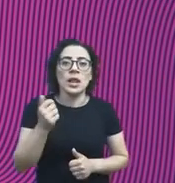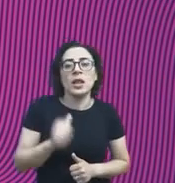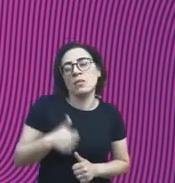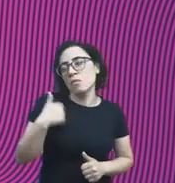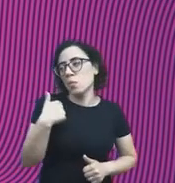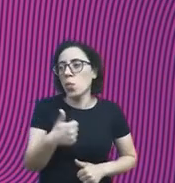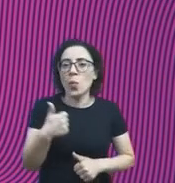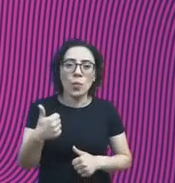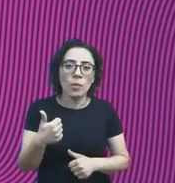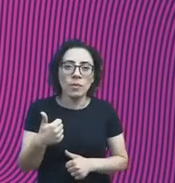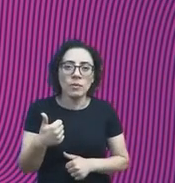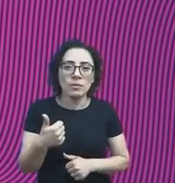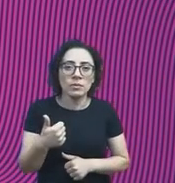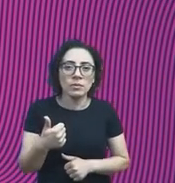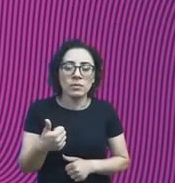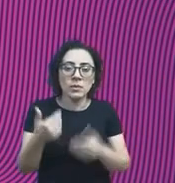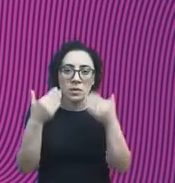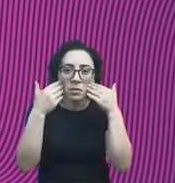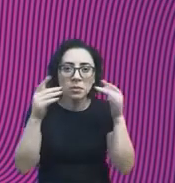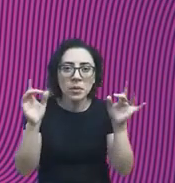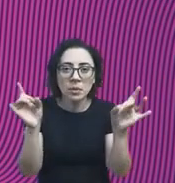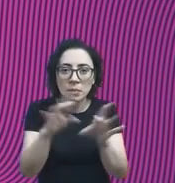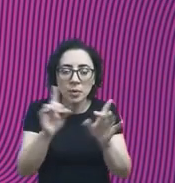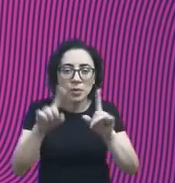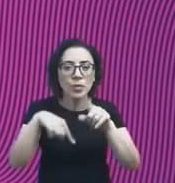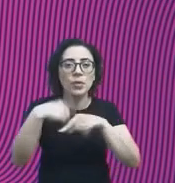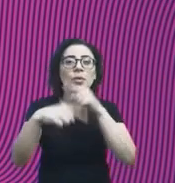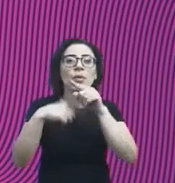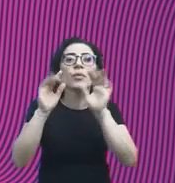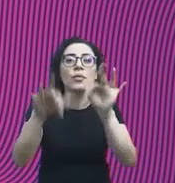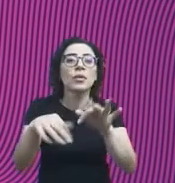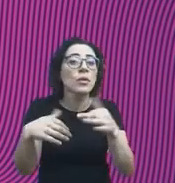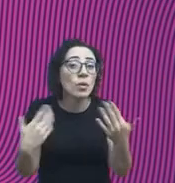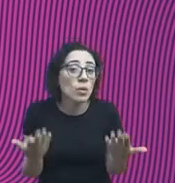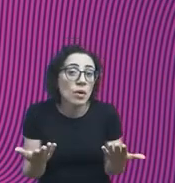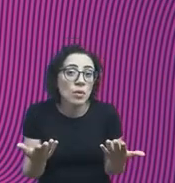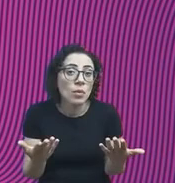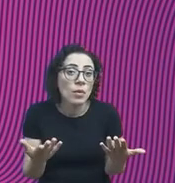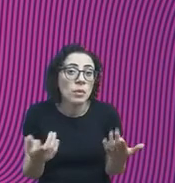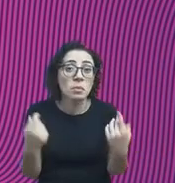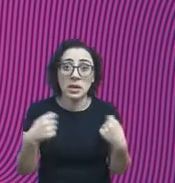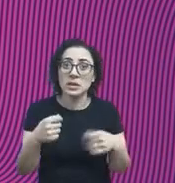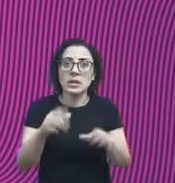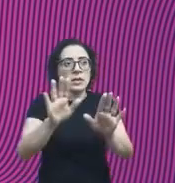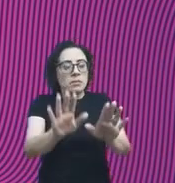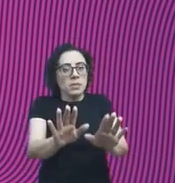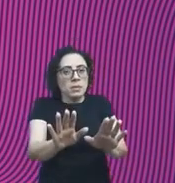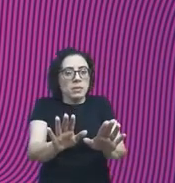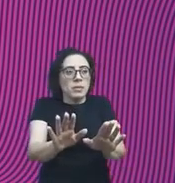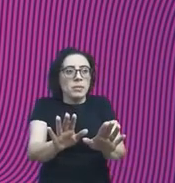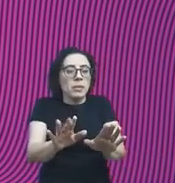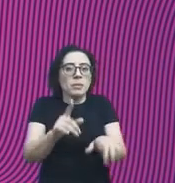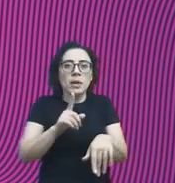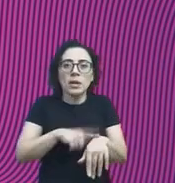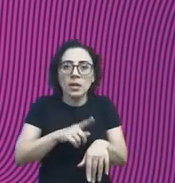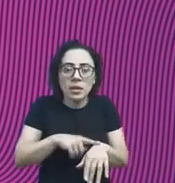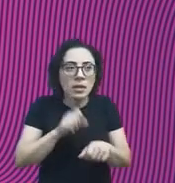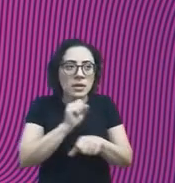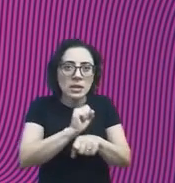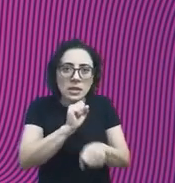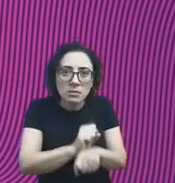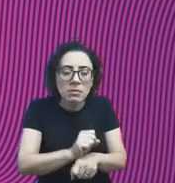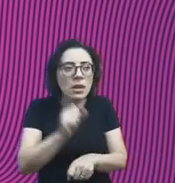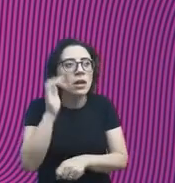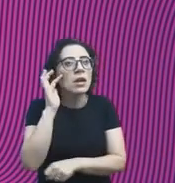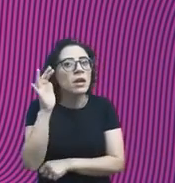é outra daquelas discussões. Tem que dar um dia para a pessoa que seja contra o prontuário ter tempo para justificar como é que